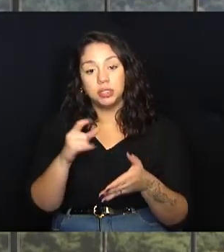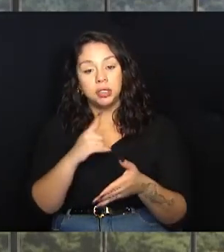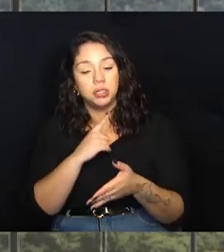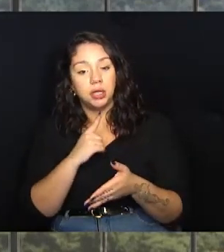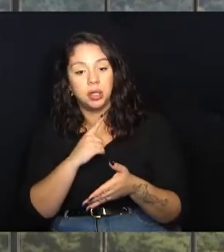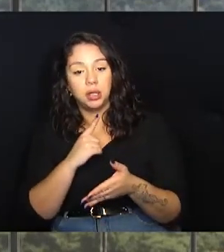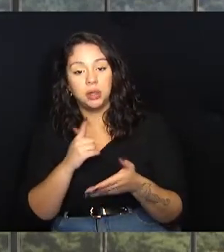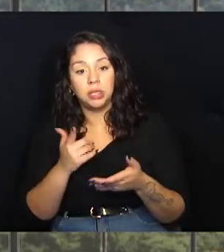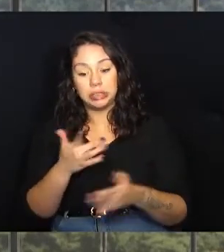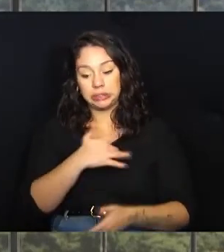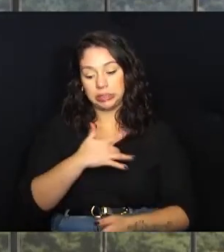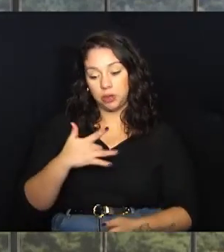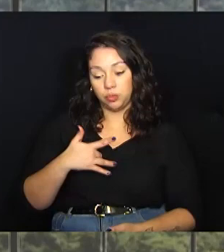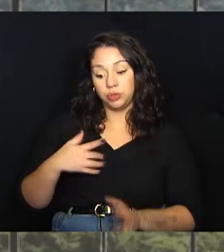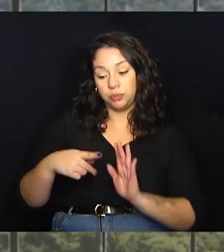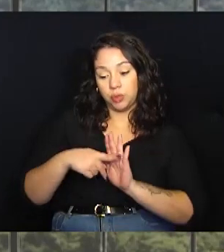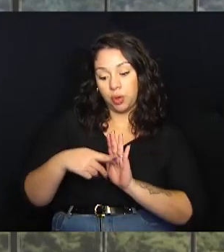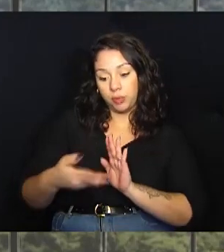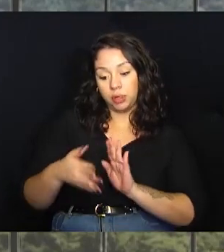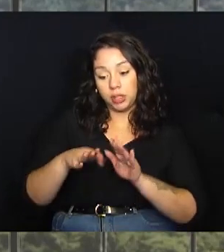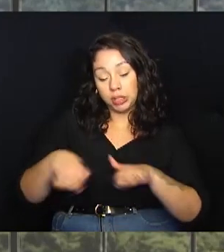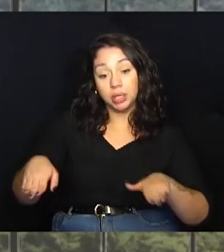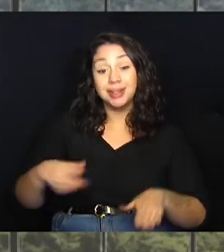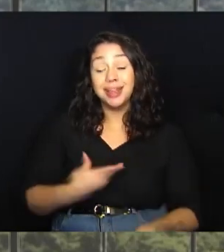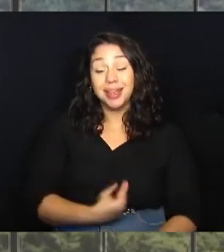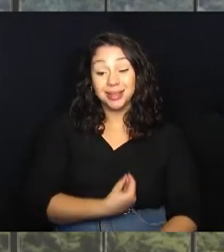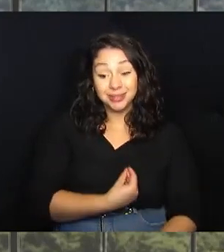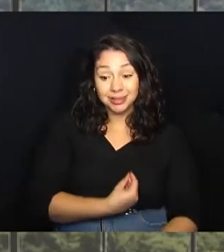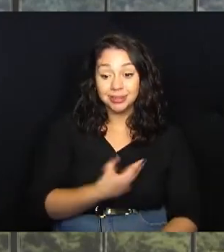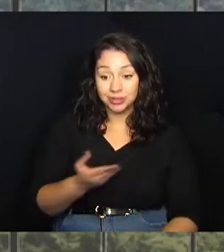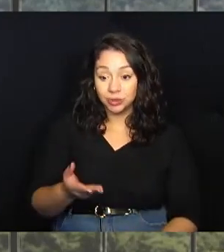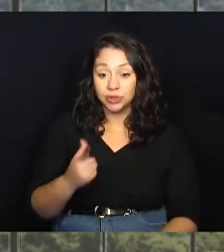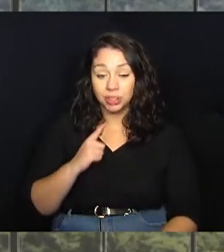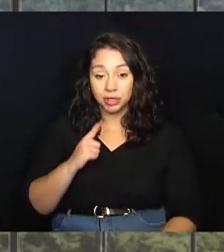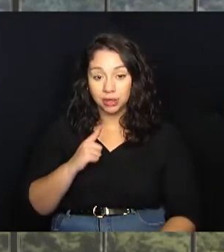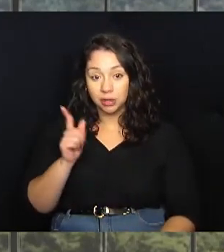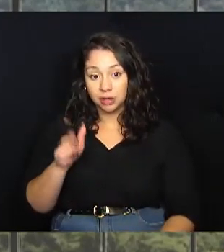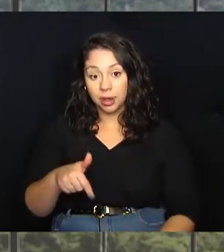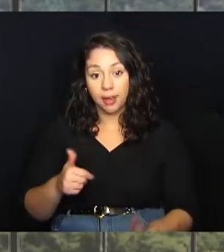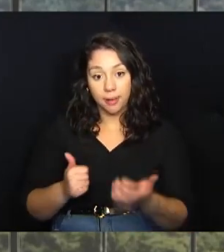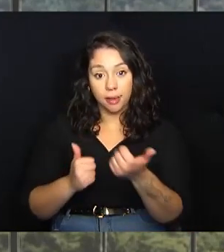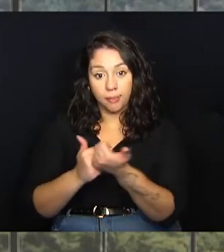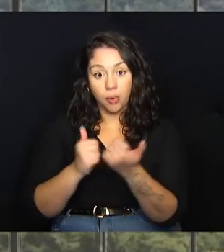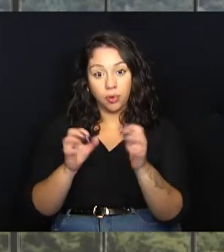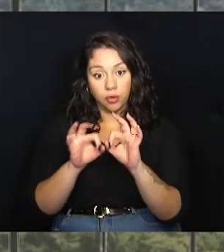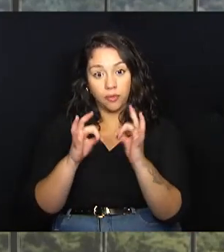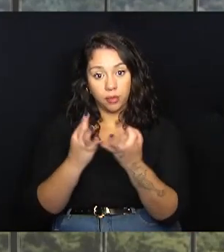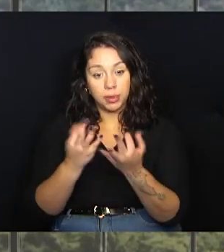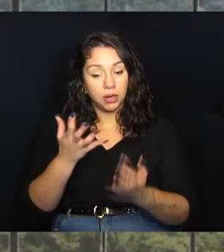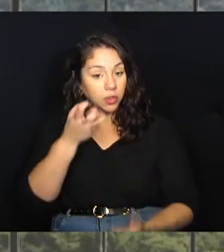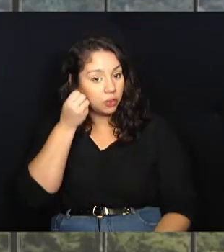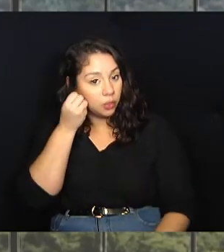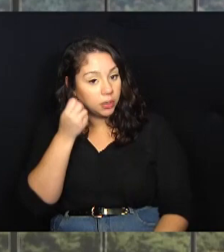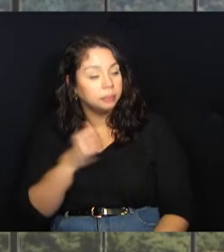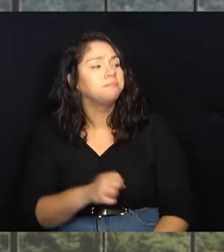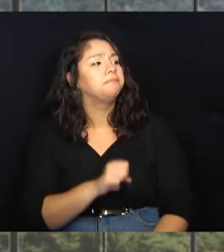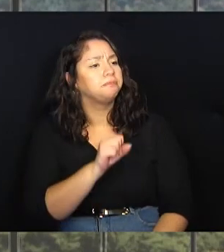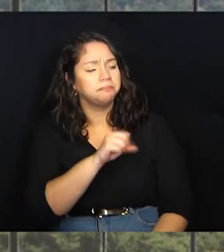questão da saúde da criança. Existe essa rede que dá o apoio à família acolhedora?